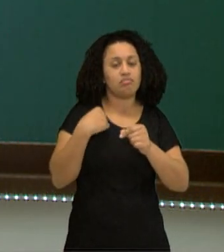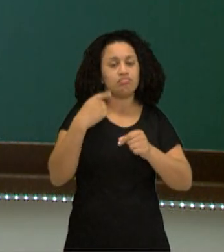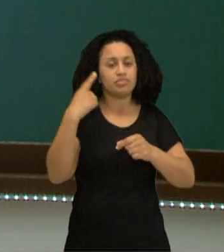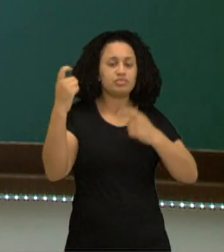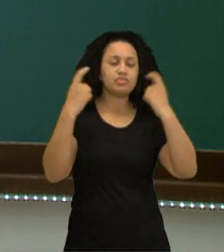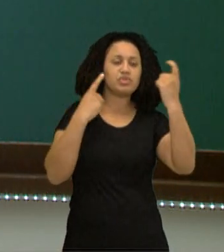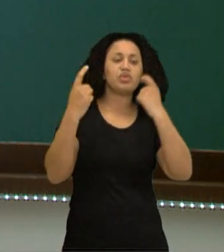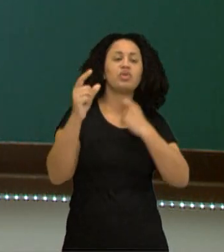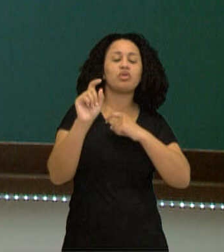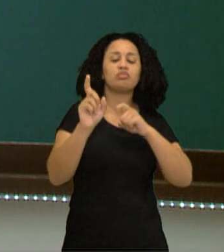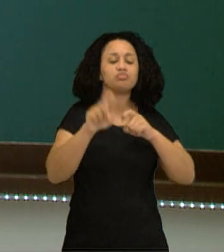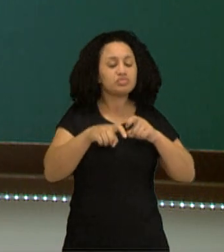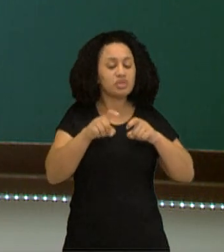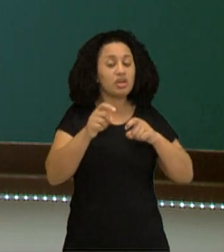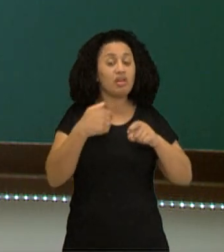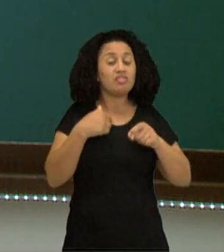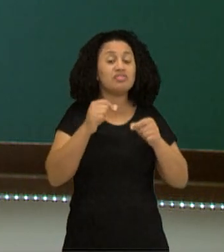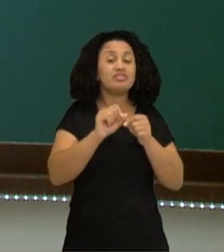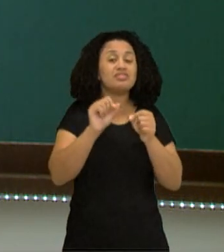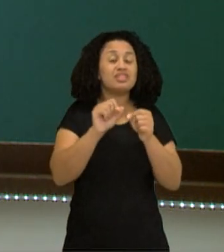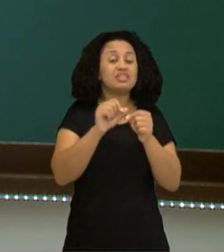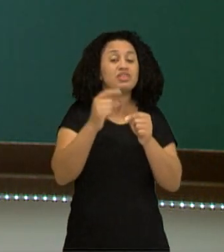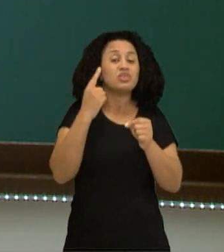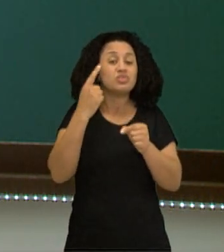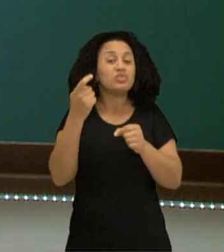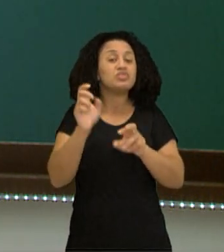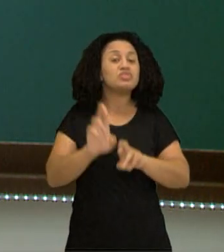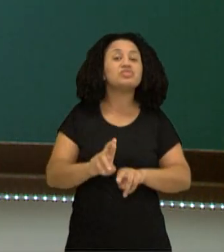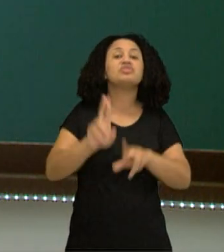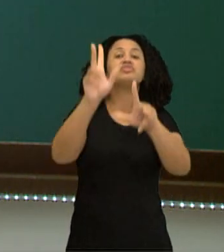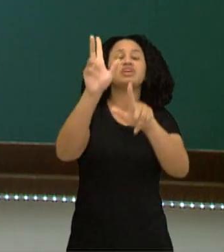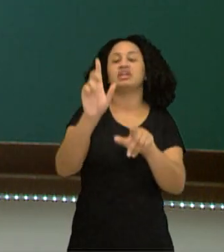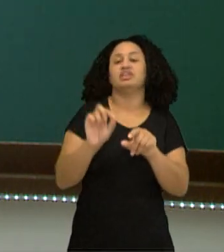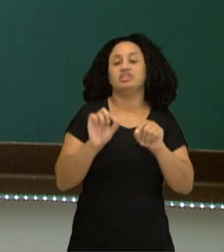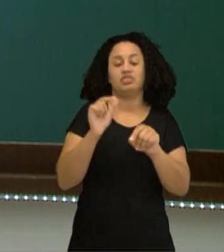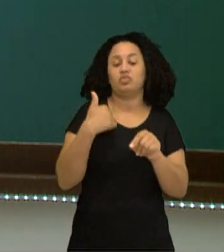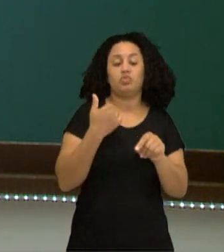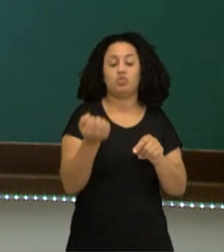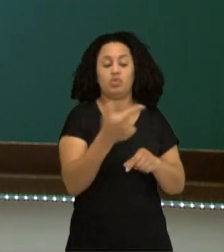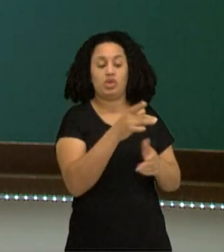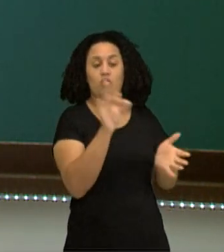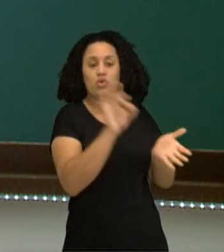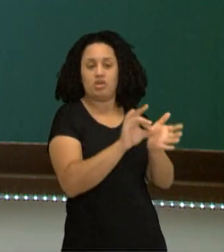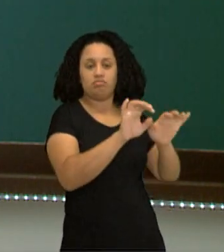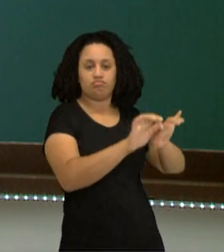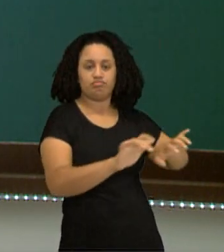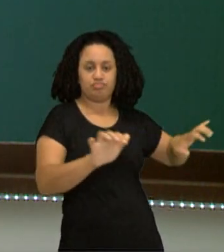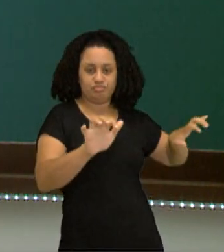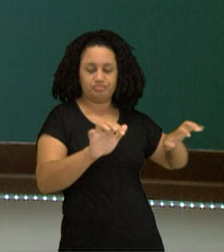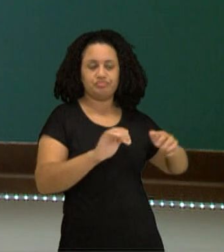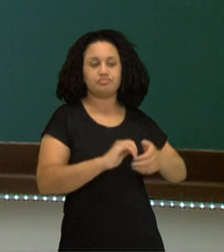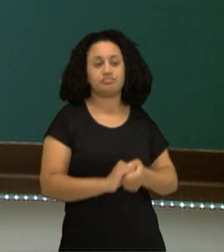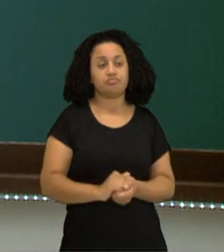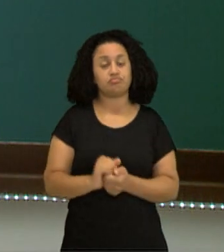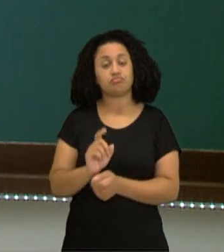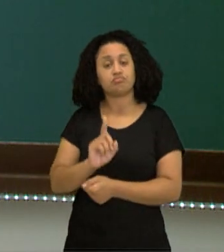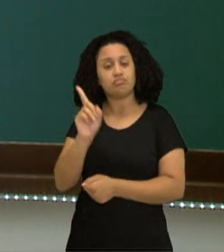acaba produzindo uma sonoridade diferente que a original do piano. E John